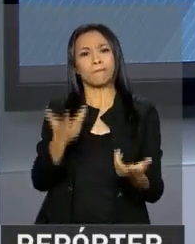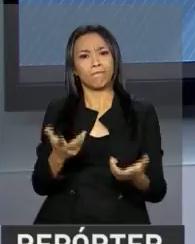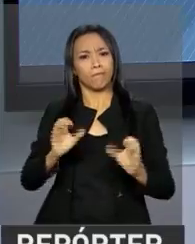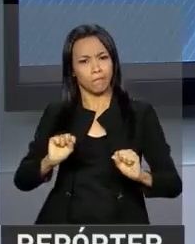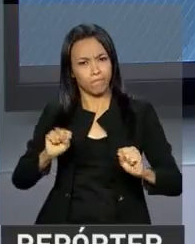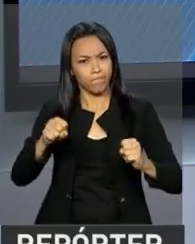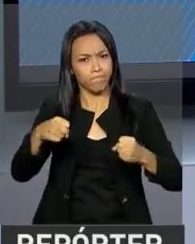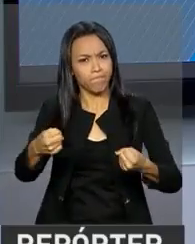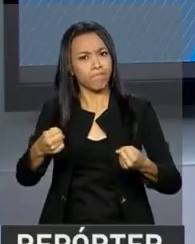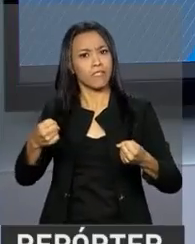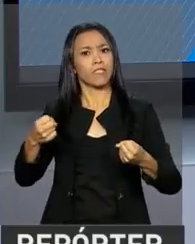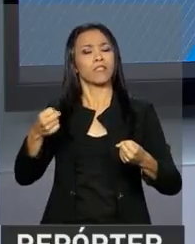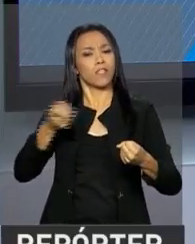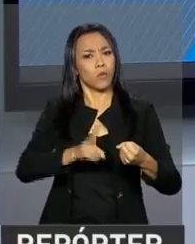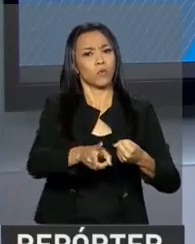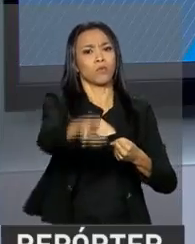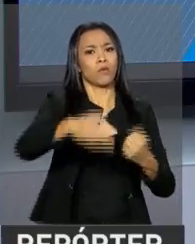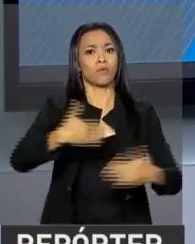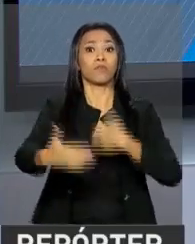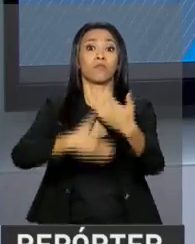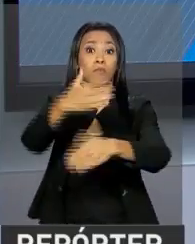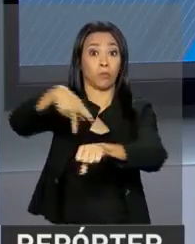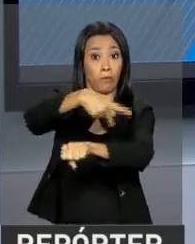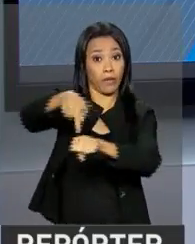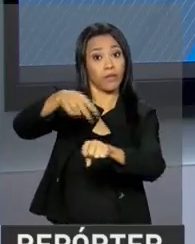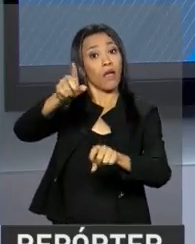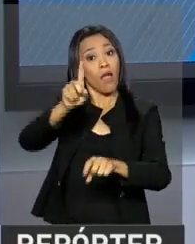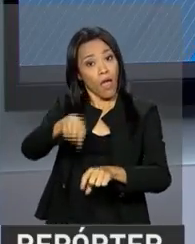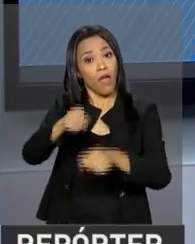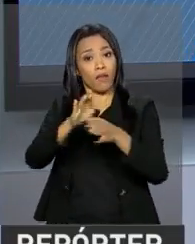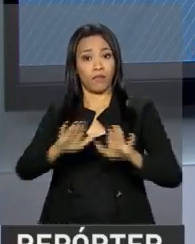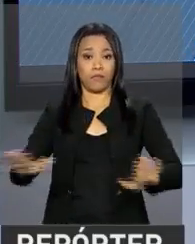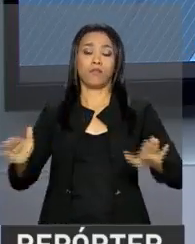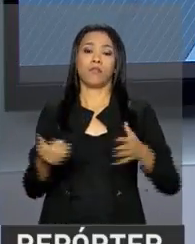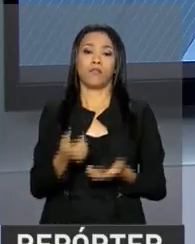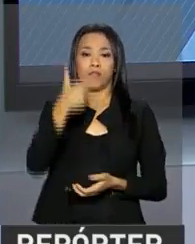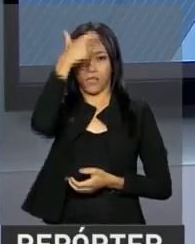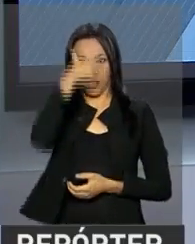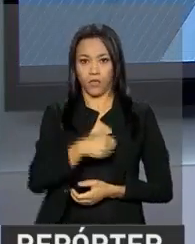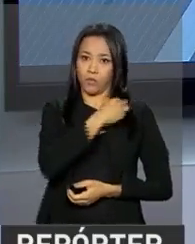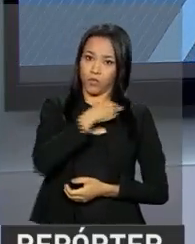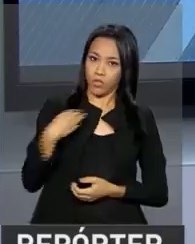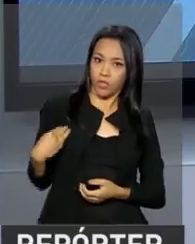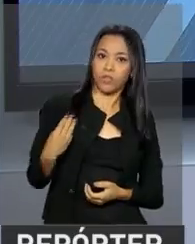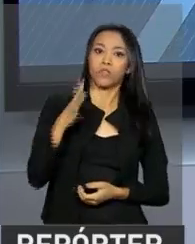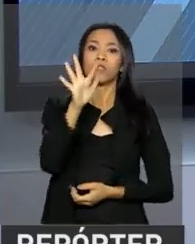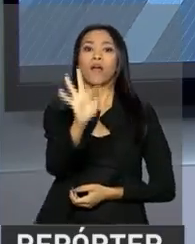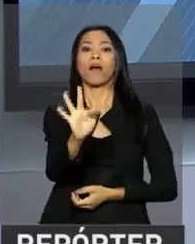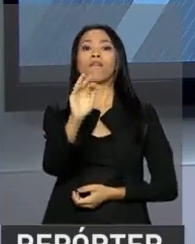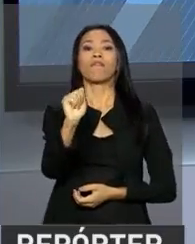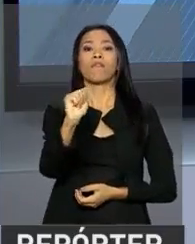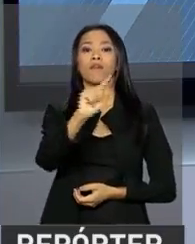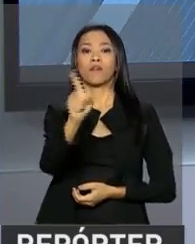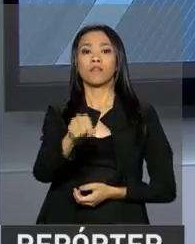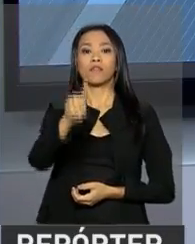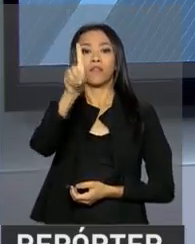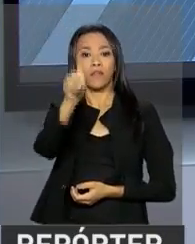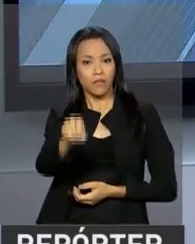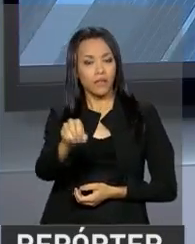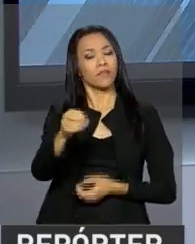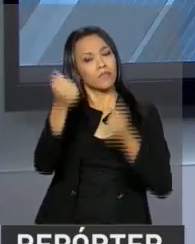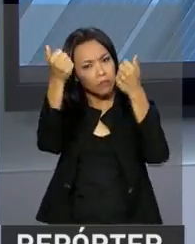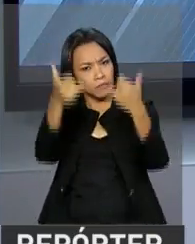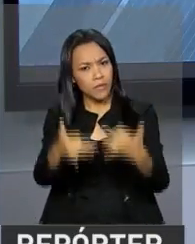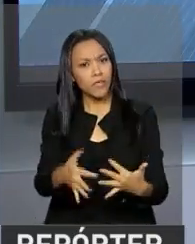e assegurar o crescimento do país. É assim que o ministro da Fazenda, Henrique Meirelles, definiu o momento vivido